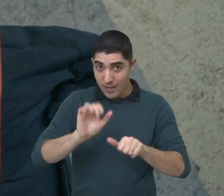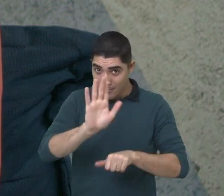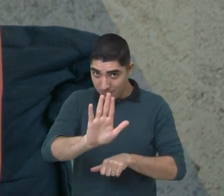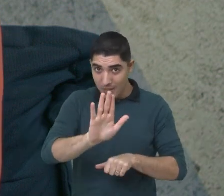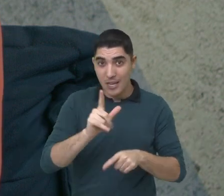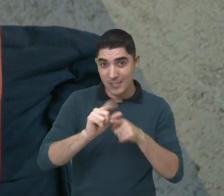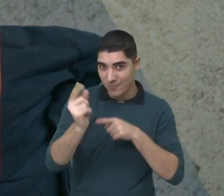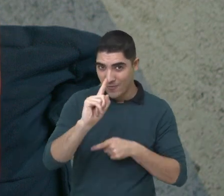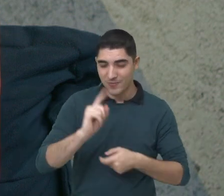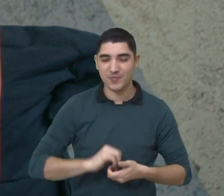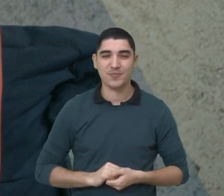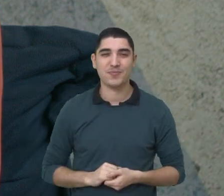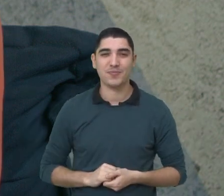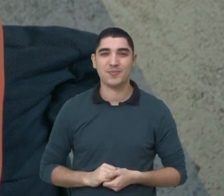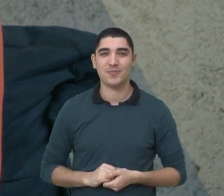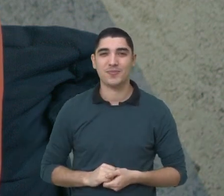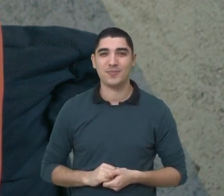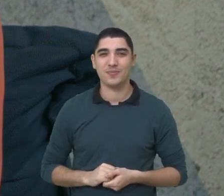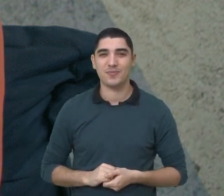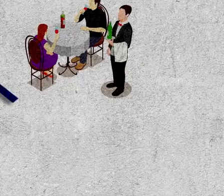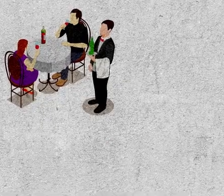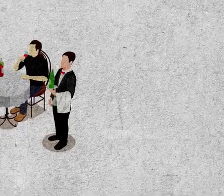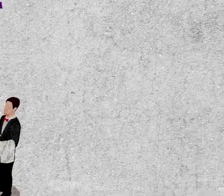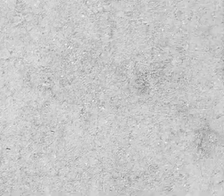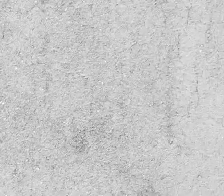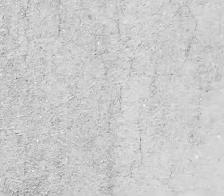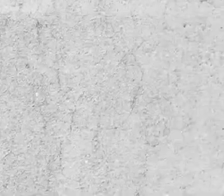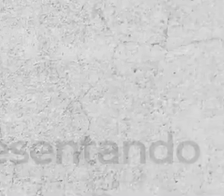mais. Fica com a gente, voltamos já já.